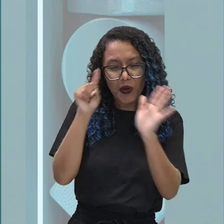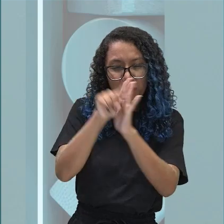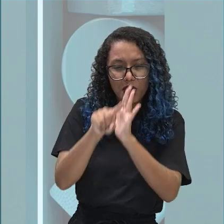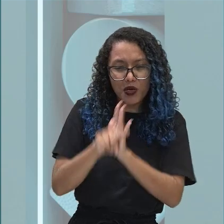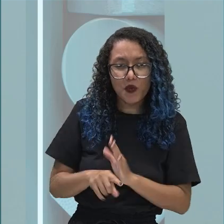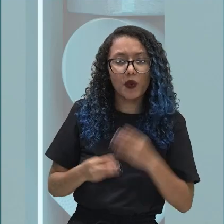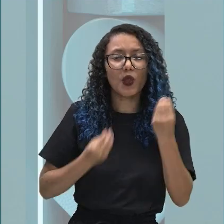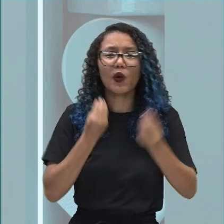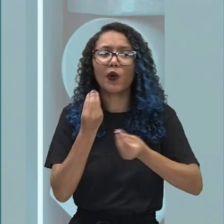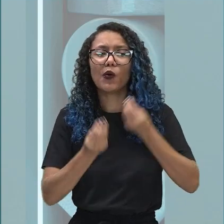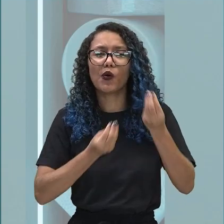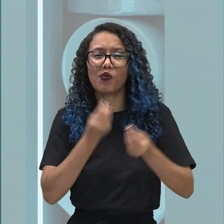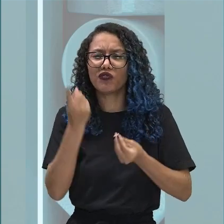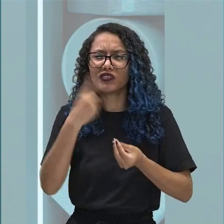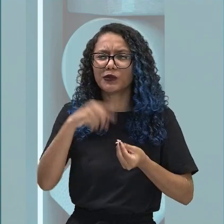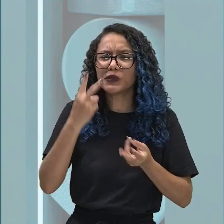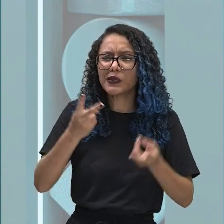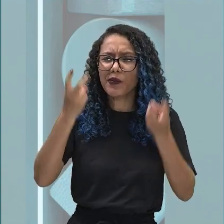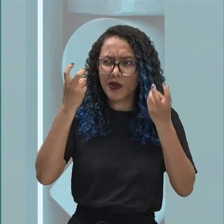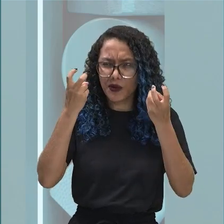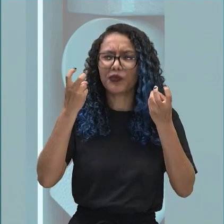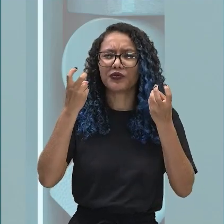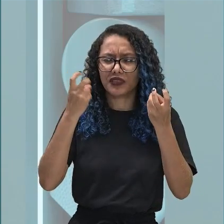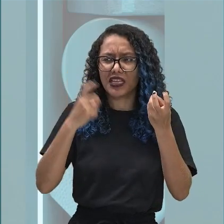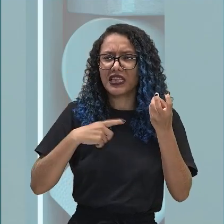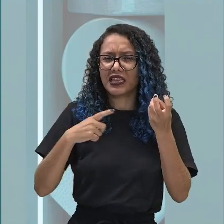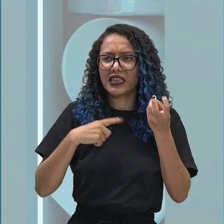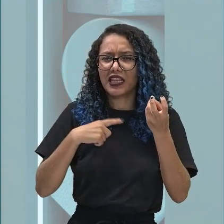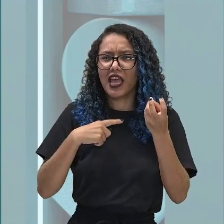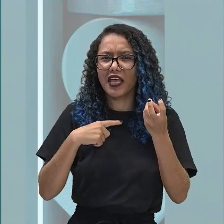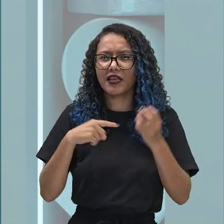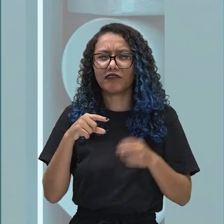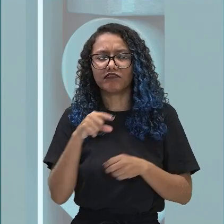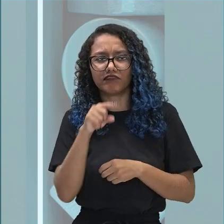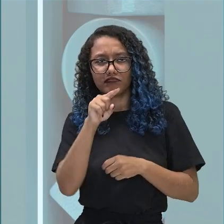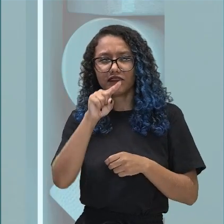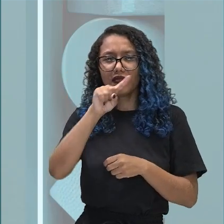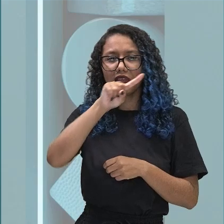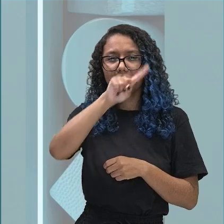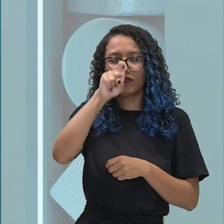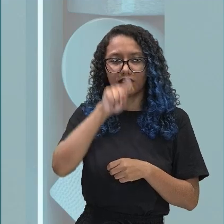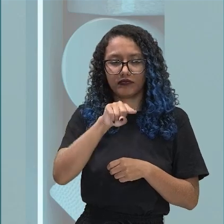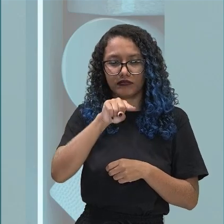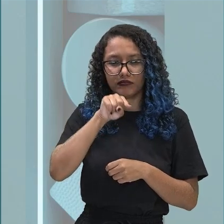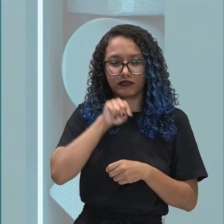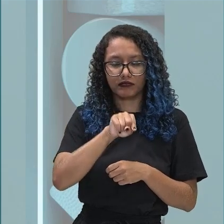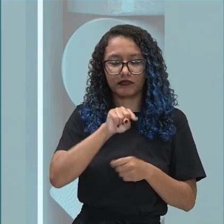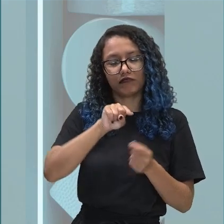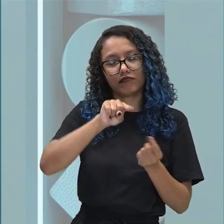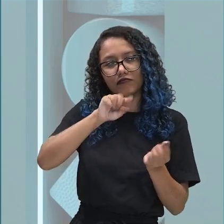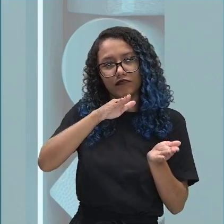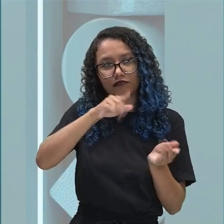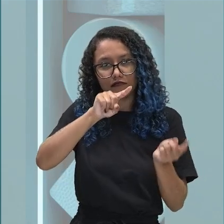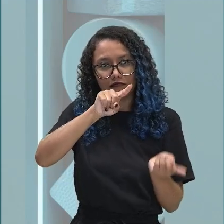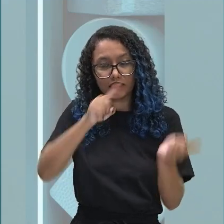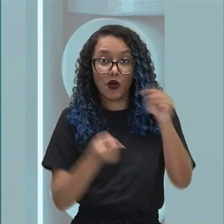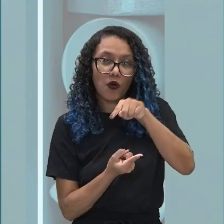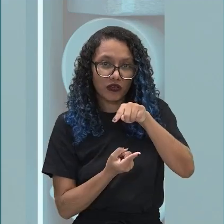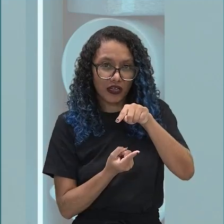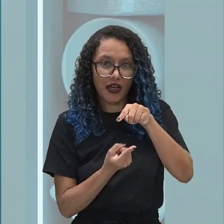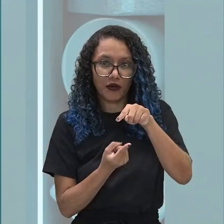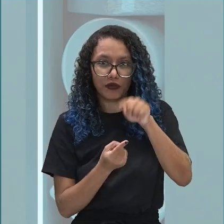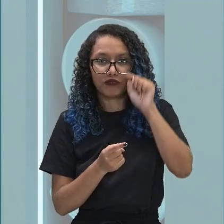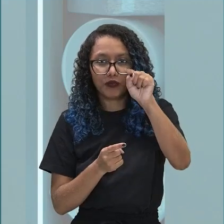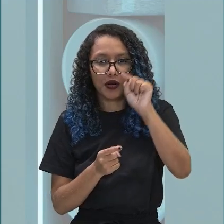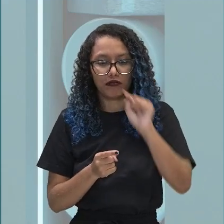o ponto de interrogação, né, de ponta-cabeça? Vocês perceberam isso? Perceberam também que os pronomes